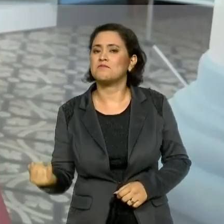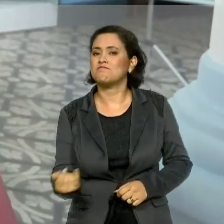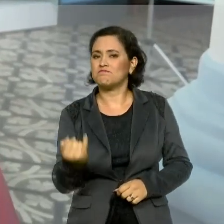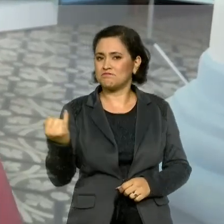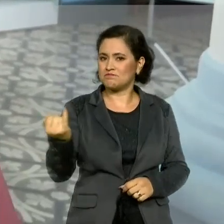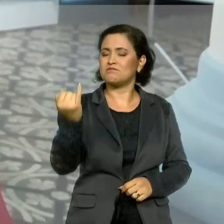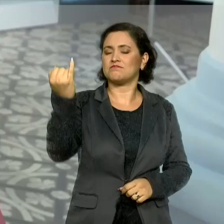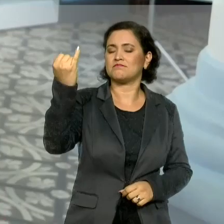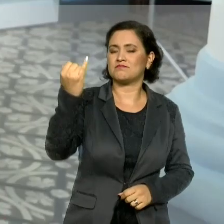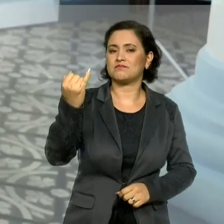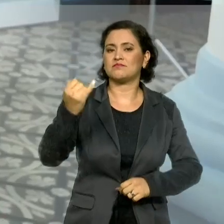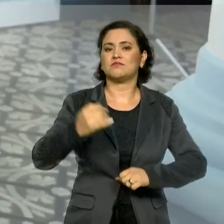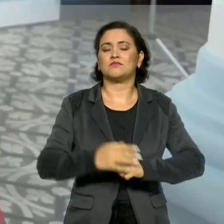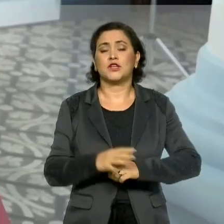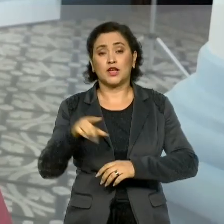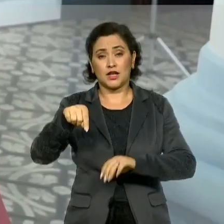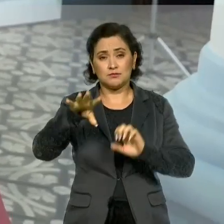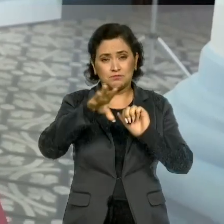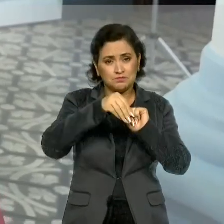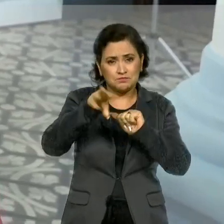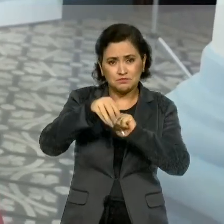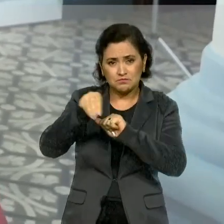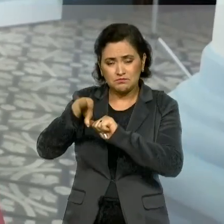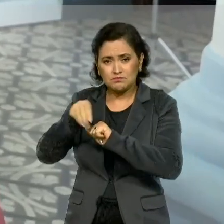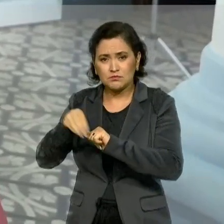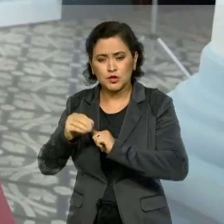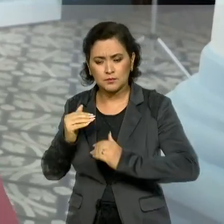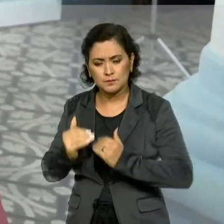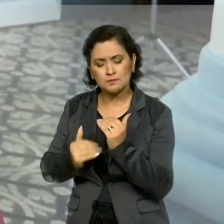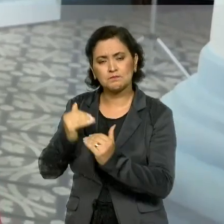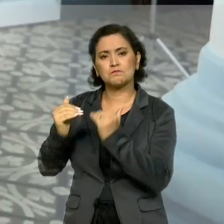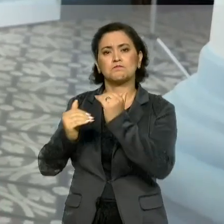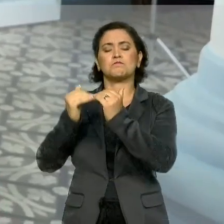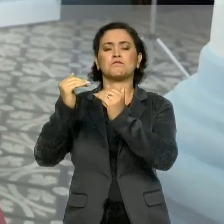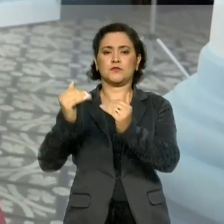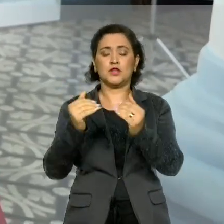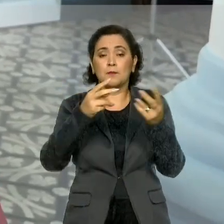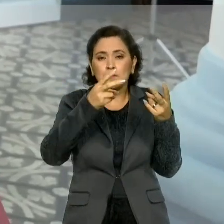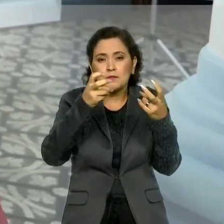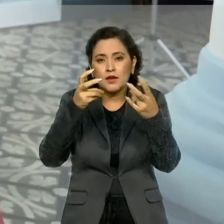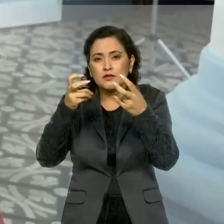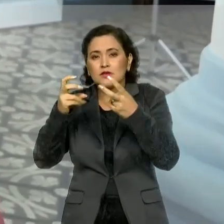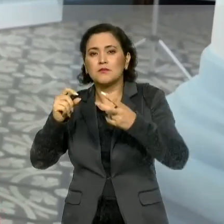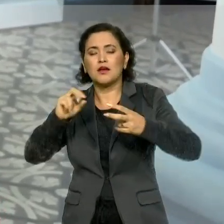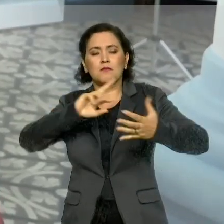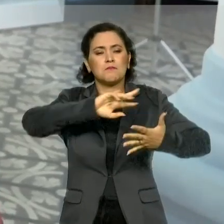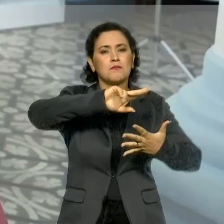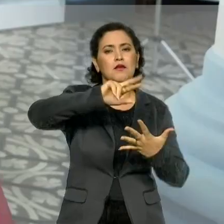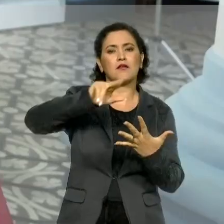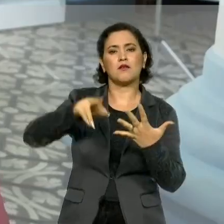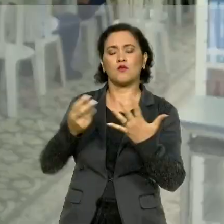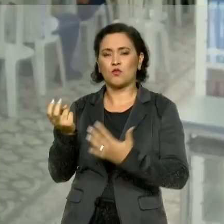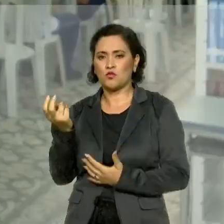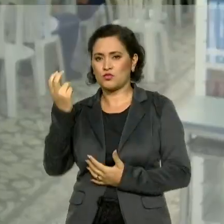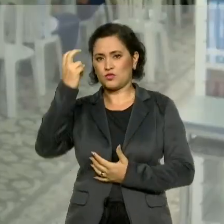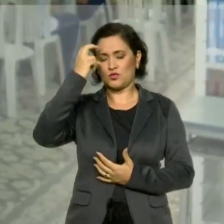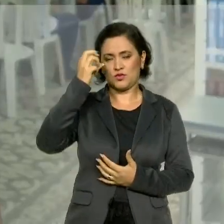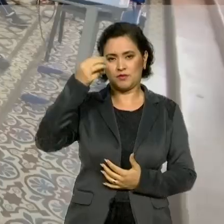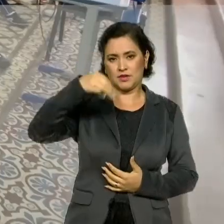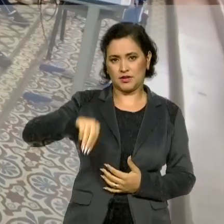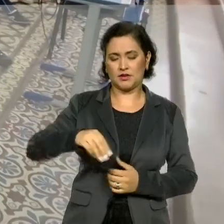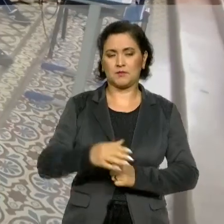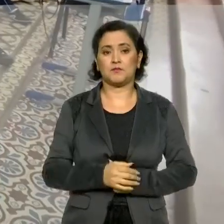importância né é o aprendizado dele é o conhecimento dele e É principalmente perceber a cidade a nossa cultura traz para Maranhão